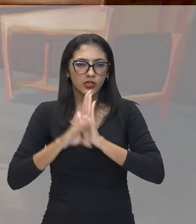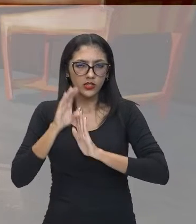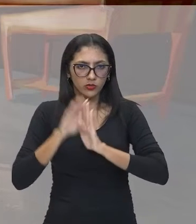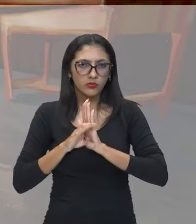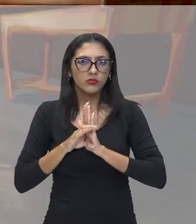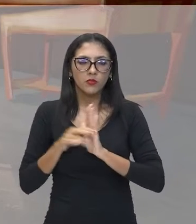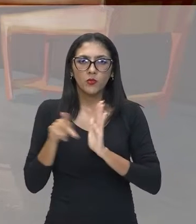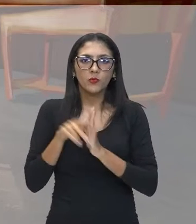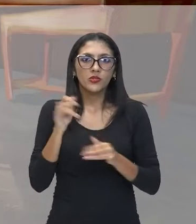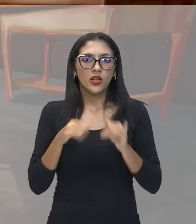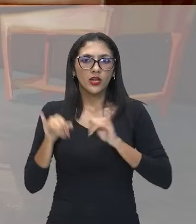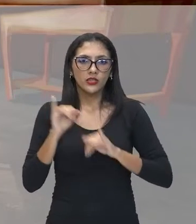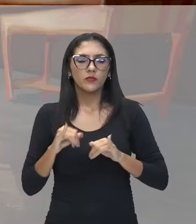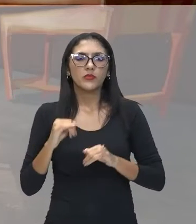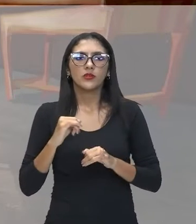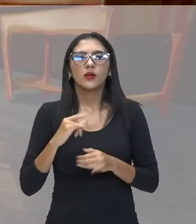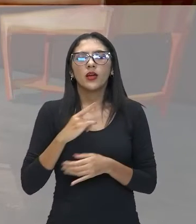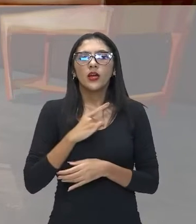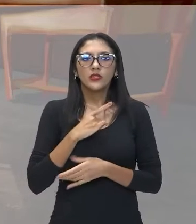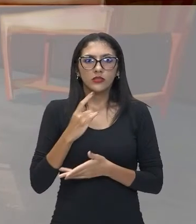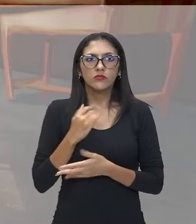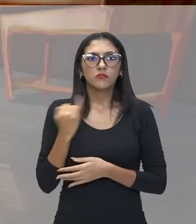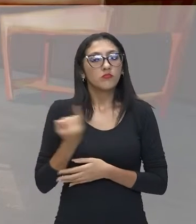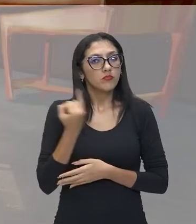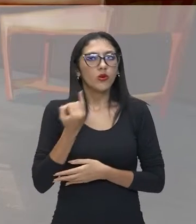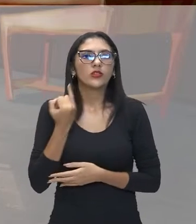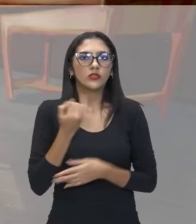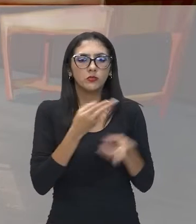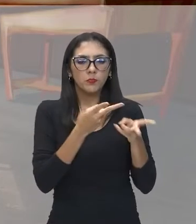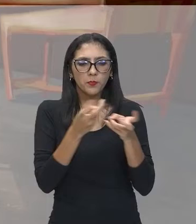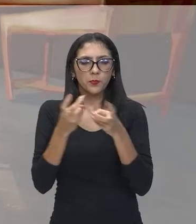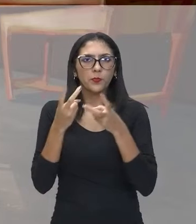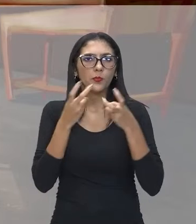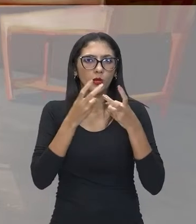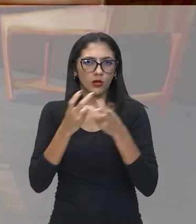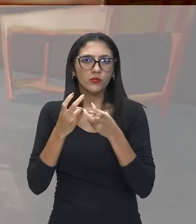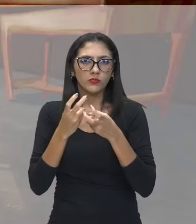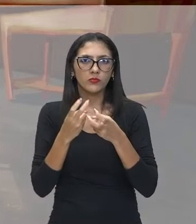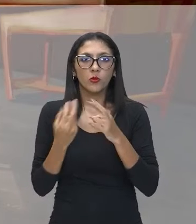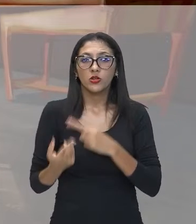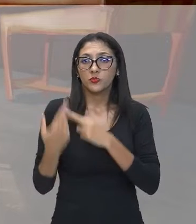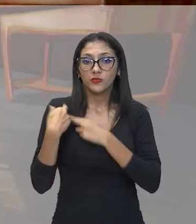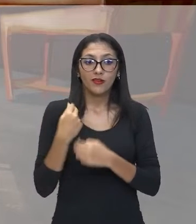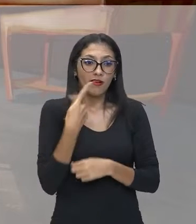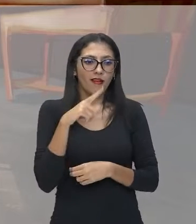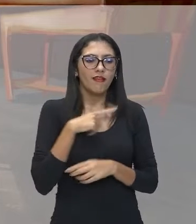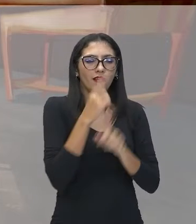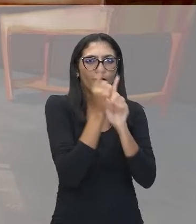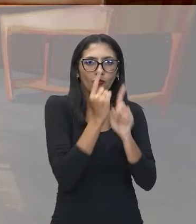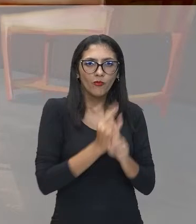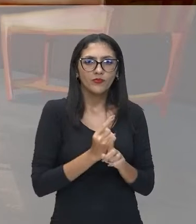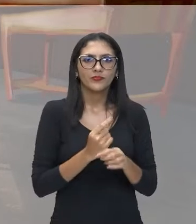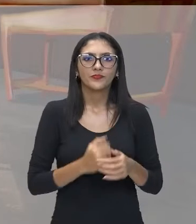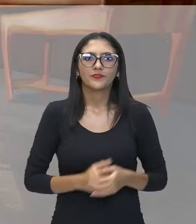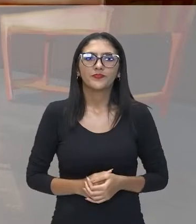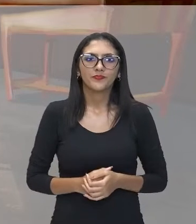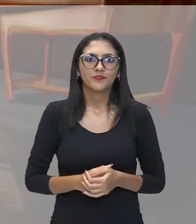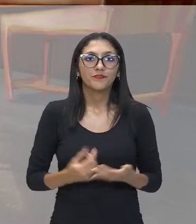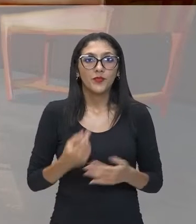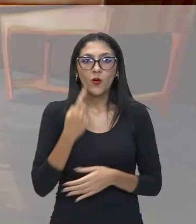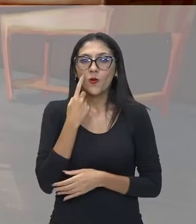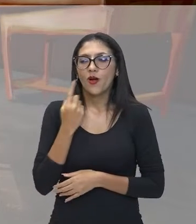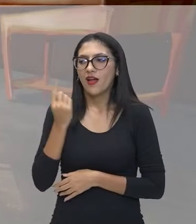que acabaram, né, sendo observados por conta da Marie, tá? Então, Marie Curie foi